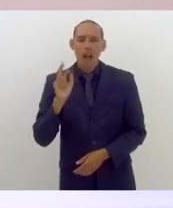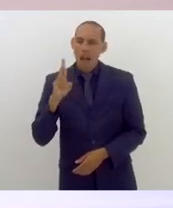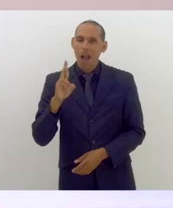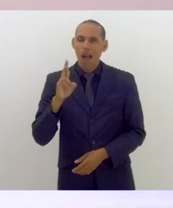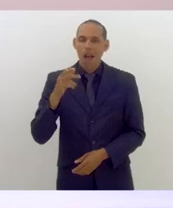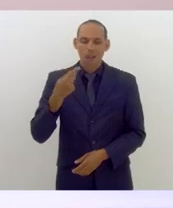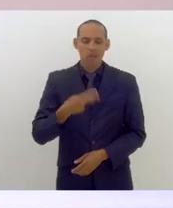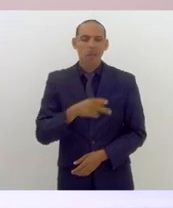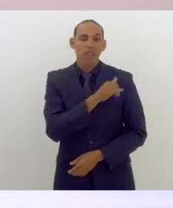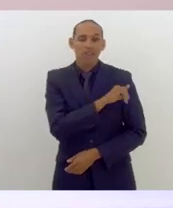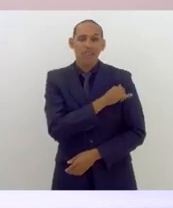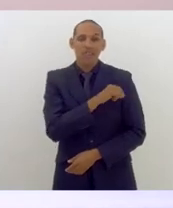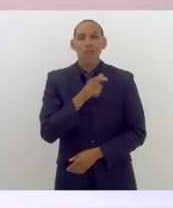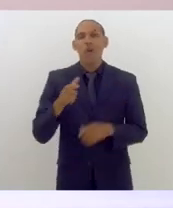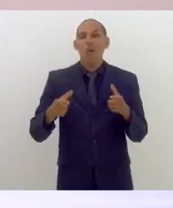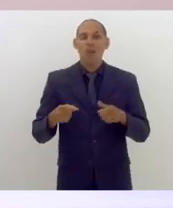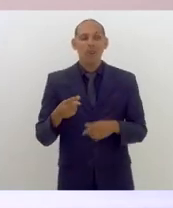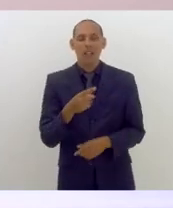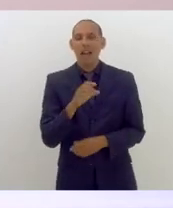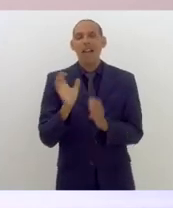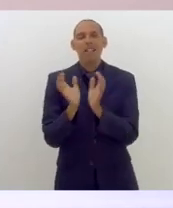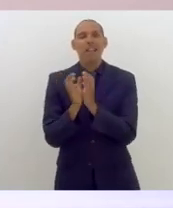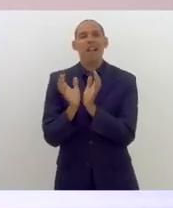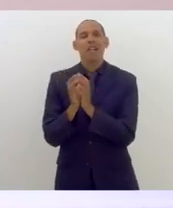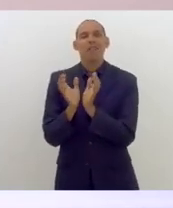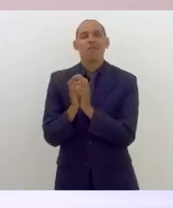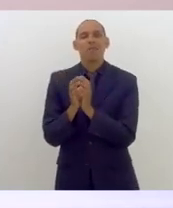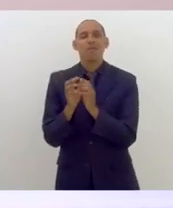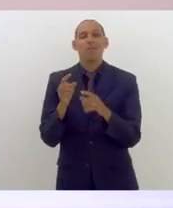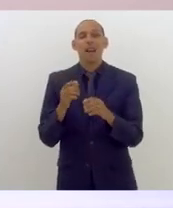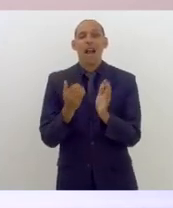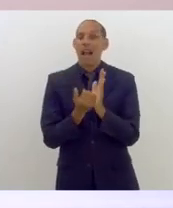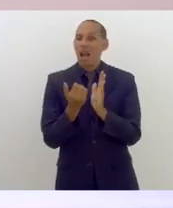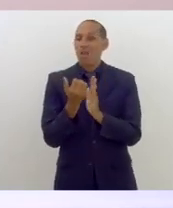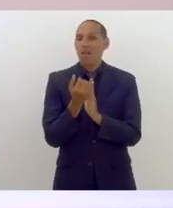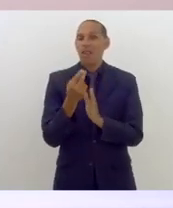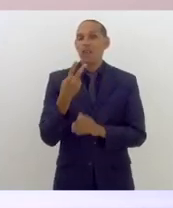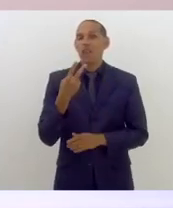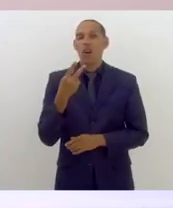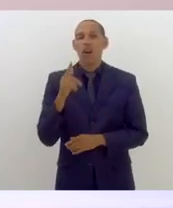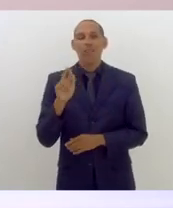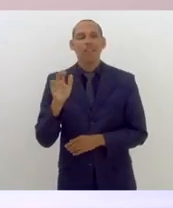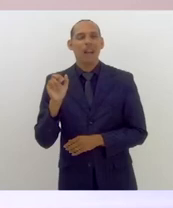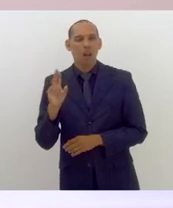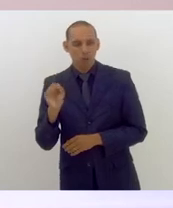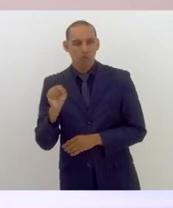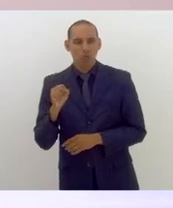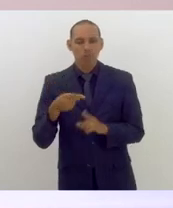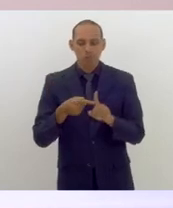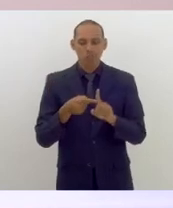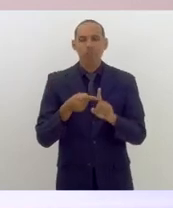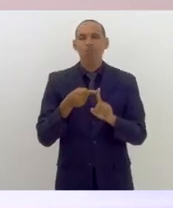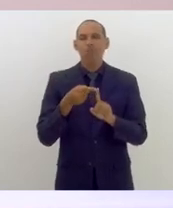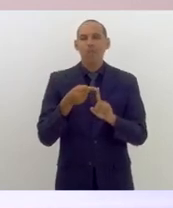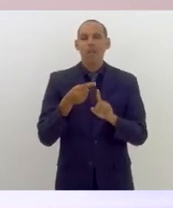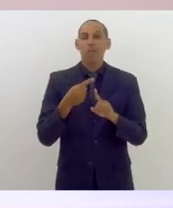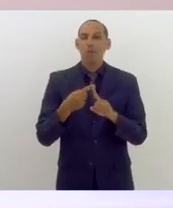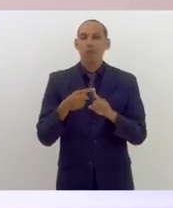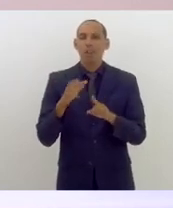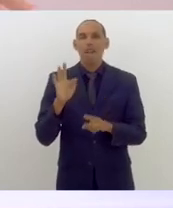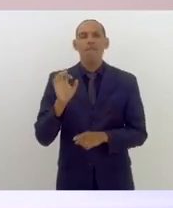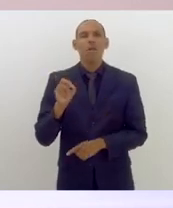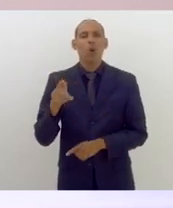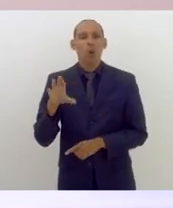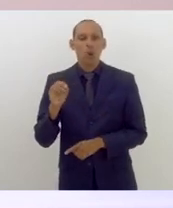se dá em Santa Cruz lá aumentou em dois graus a temperatura devido aos dois fornos